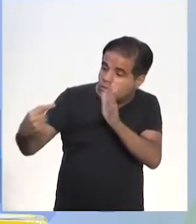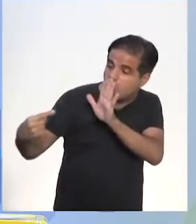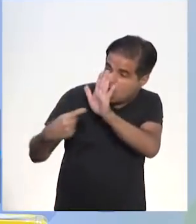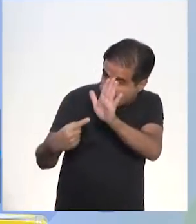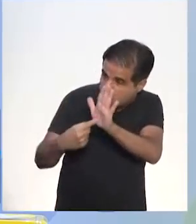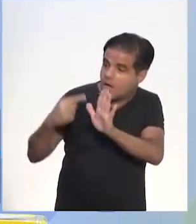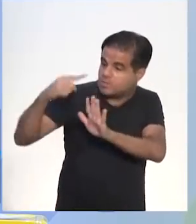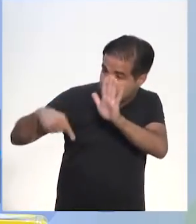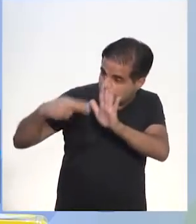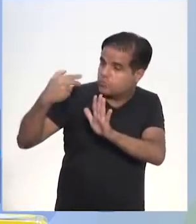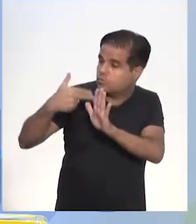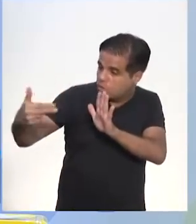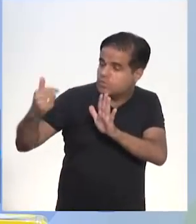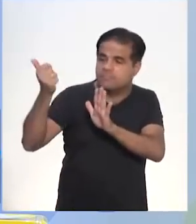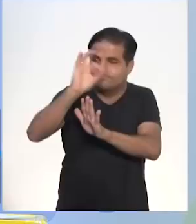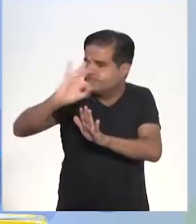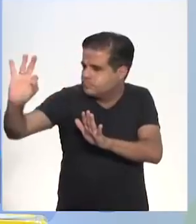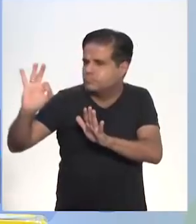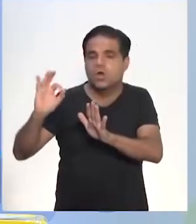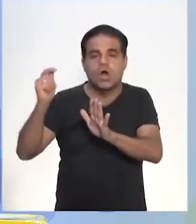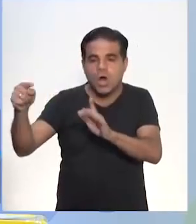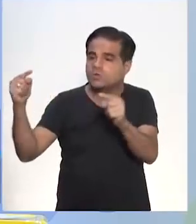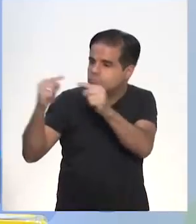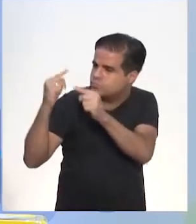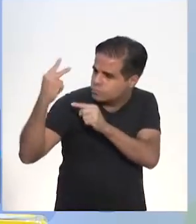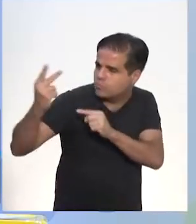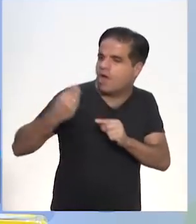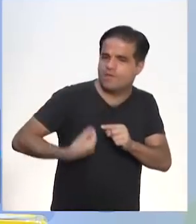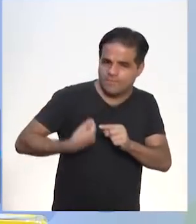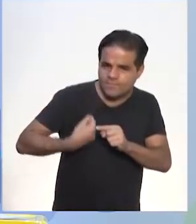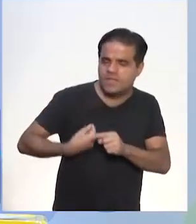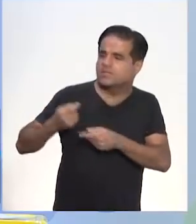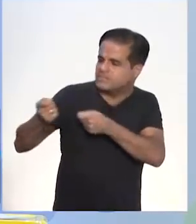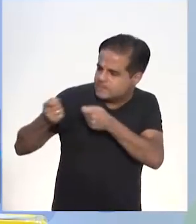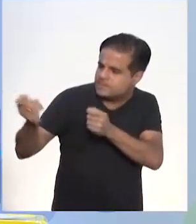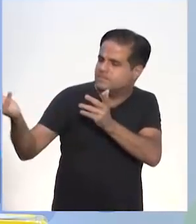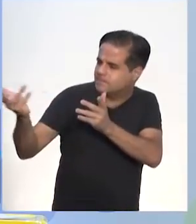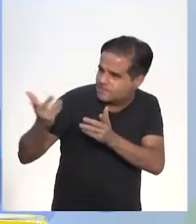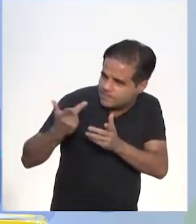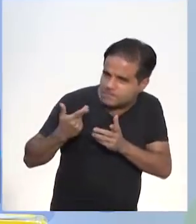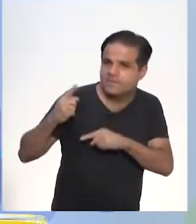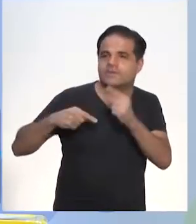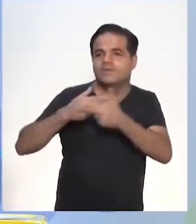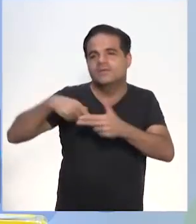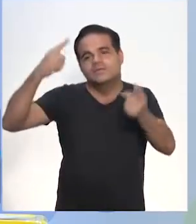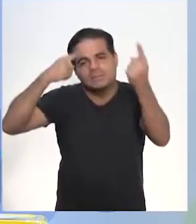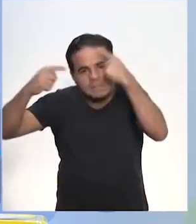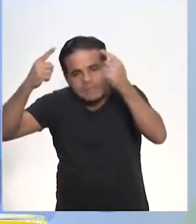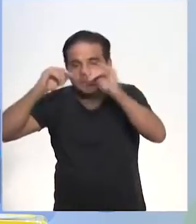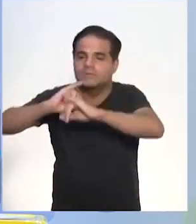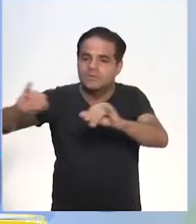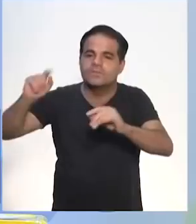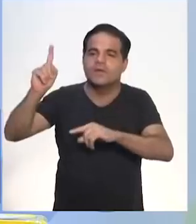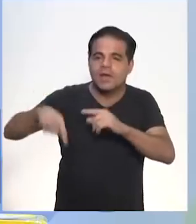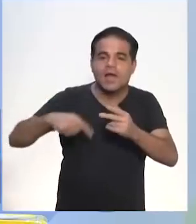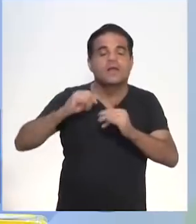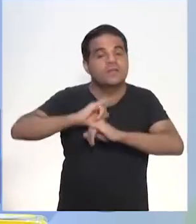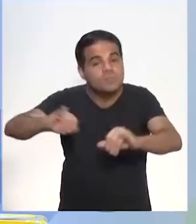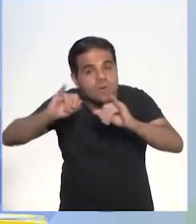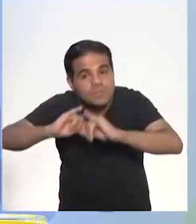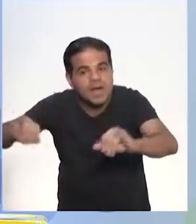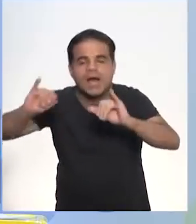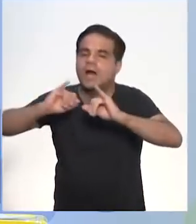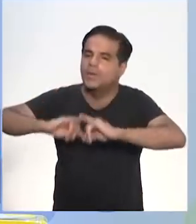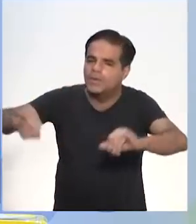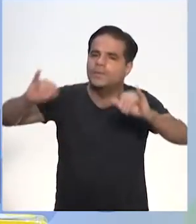esse produto é essencial para a tua vida, né? Você precisa muito desse produto. E a ideia, eu vou propagar essa